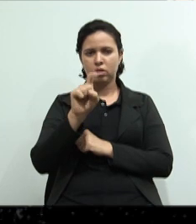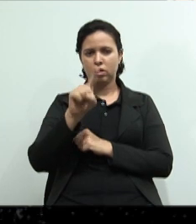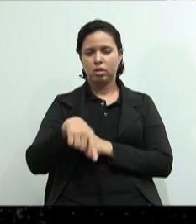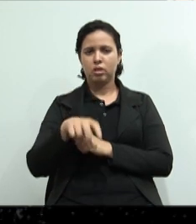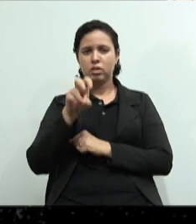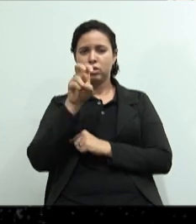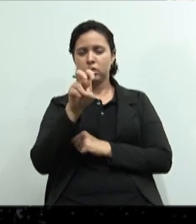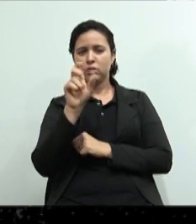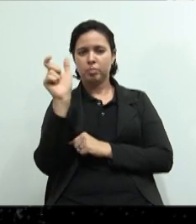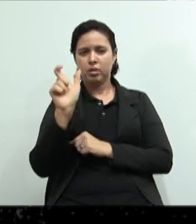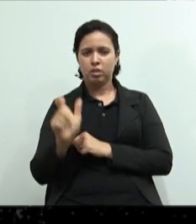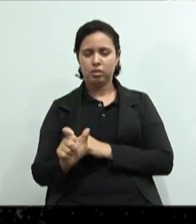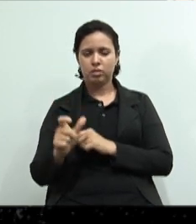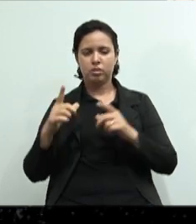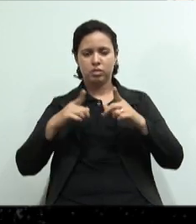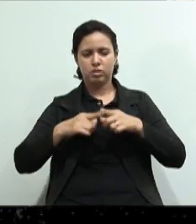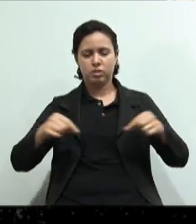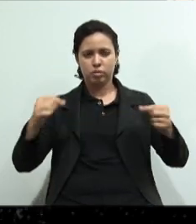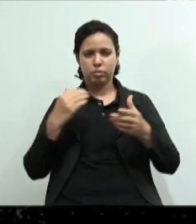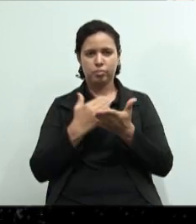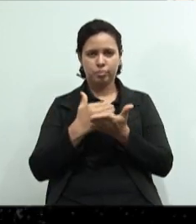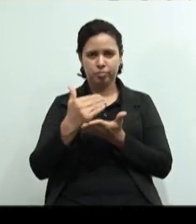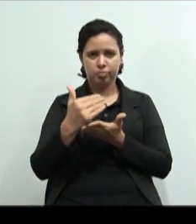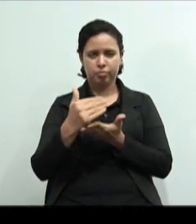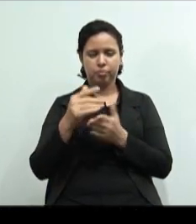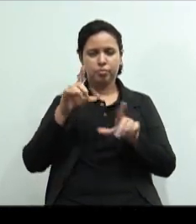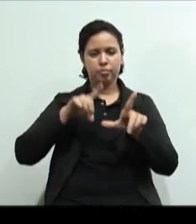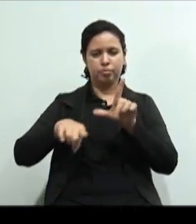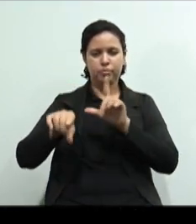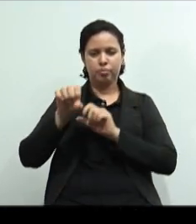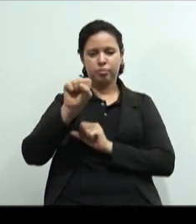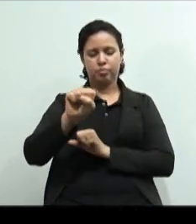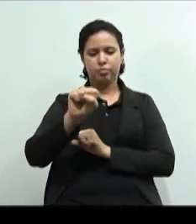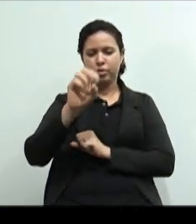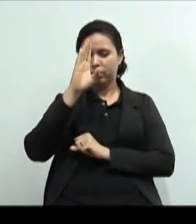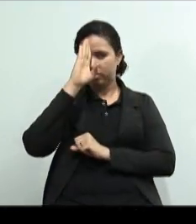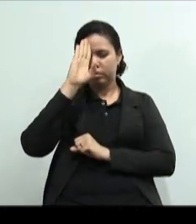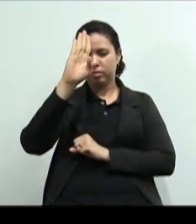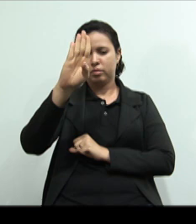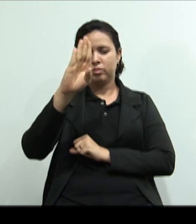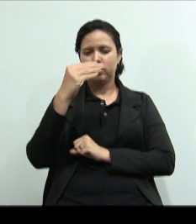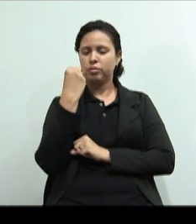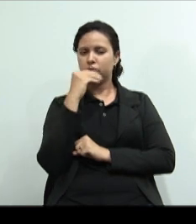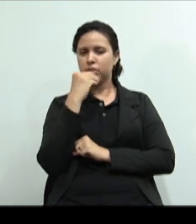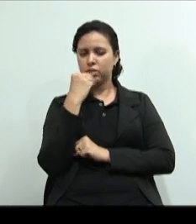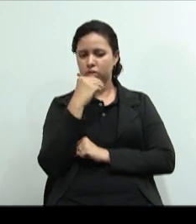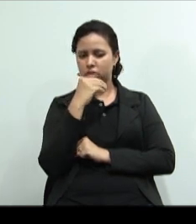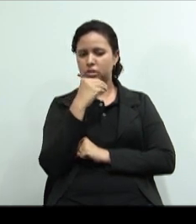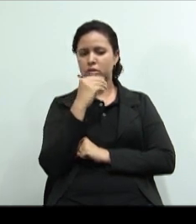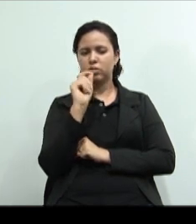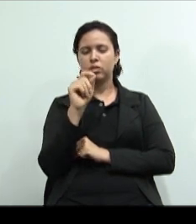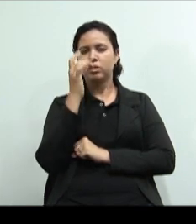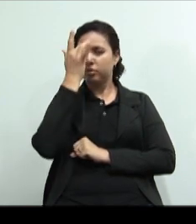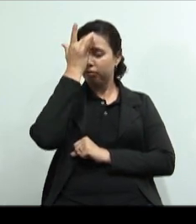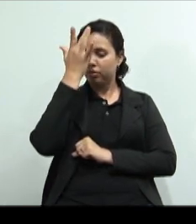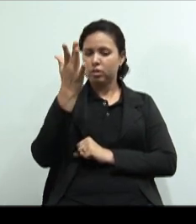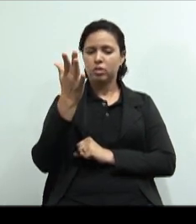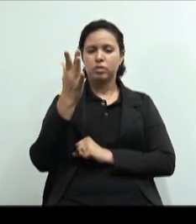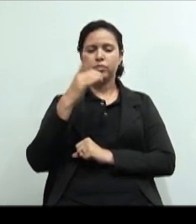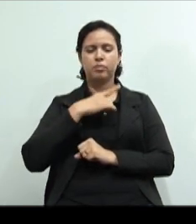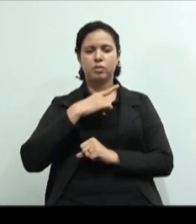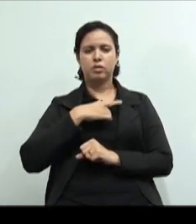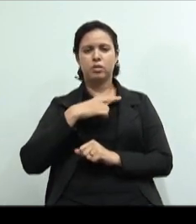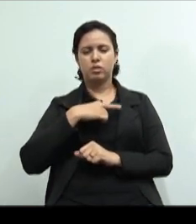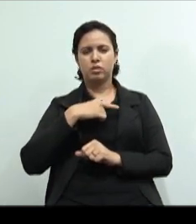palavras japonesas que começam com a letra S. A principal vantagem do programa 5S é a facilidade que ele